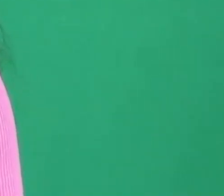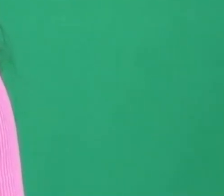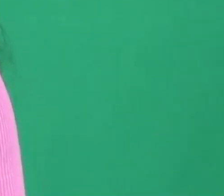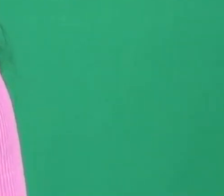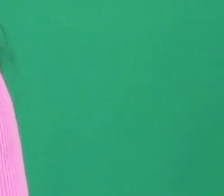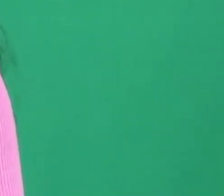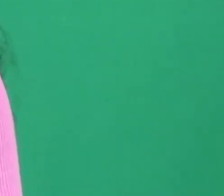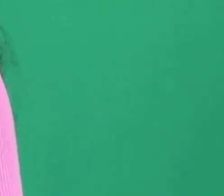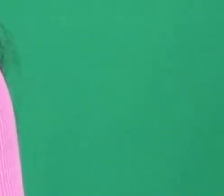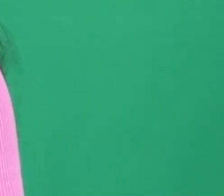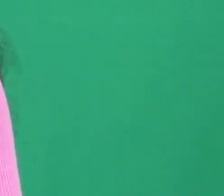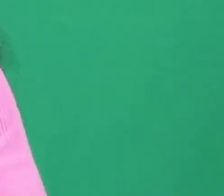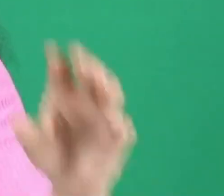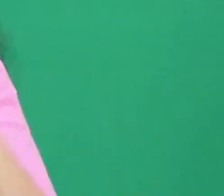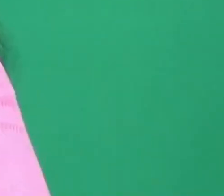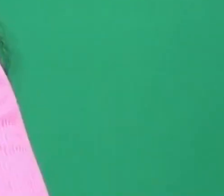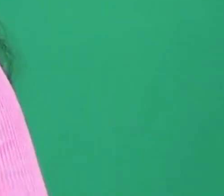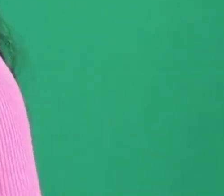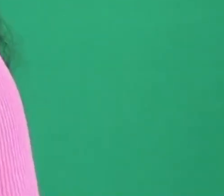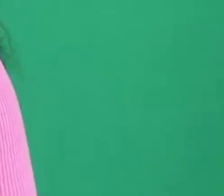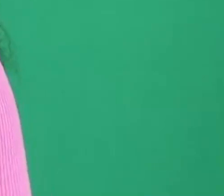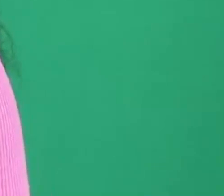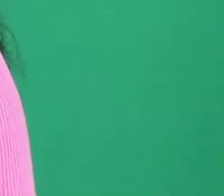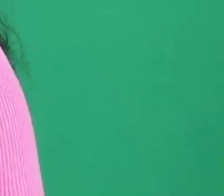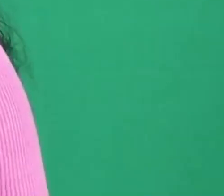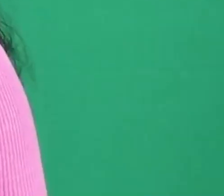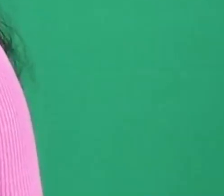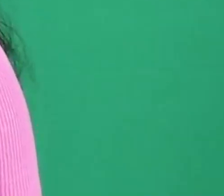Aleluia. Até a próxima. Isso.